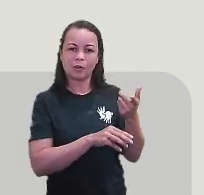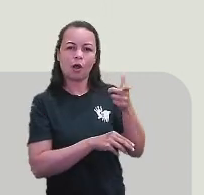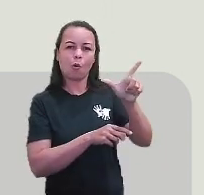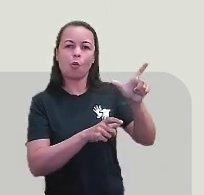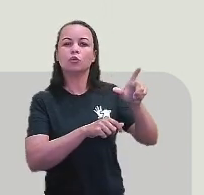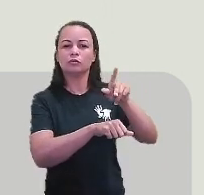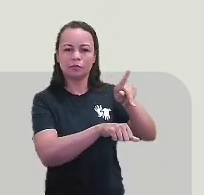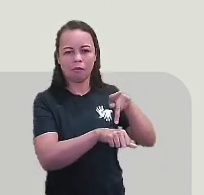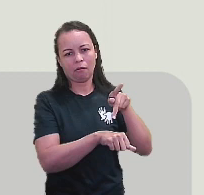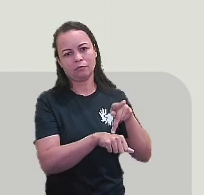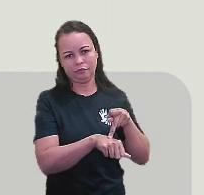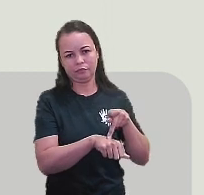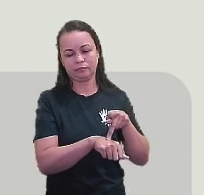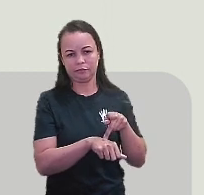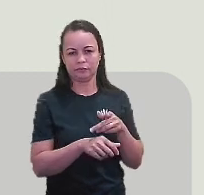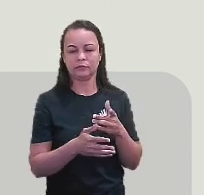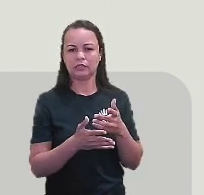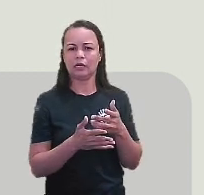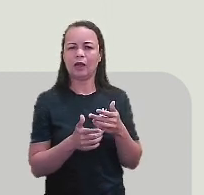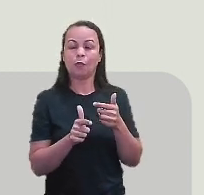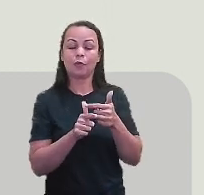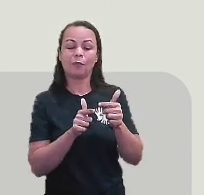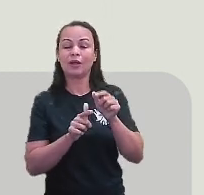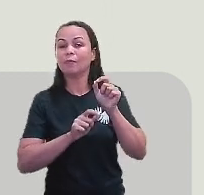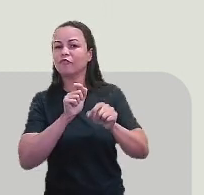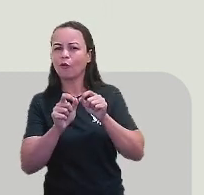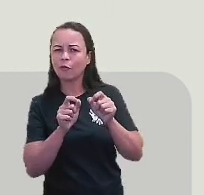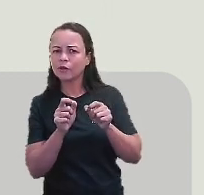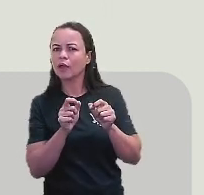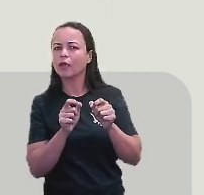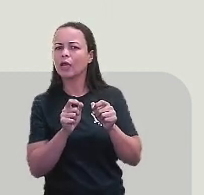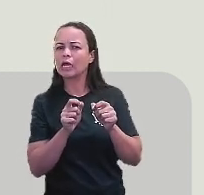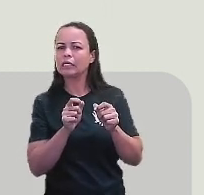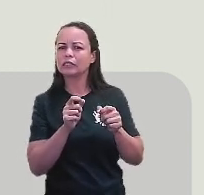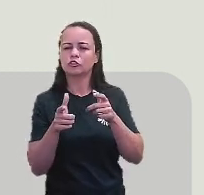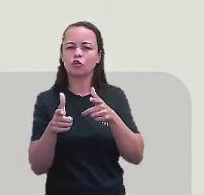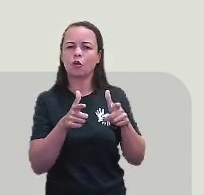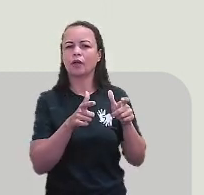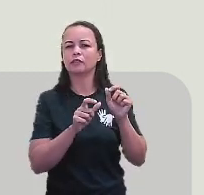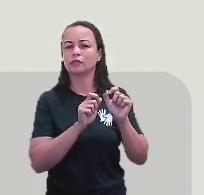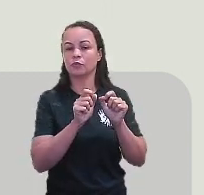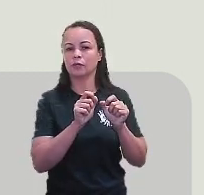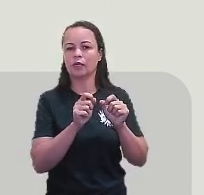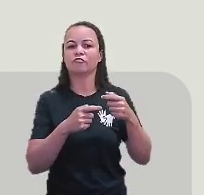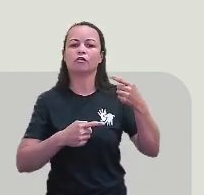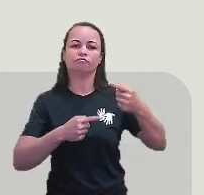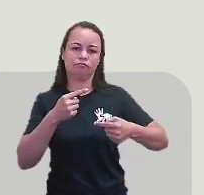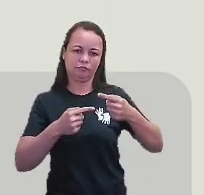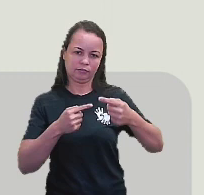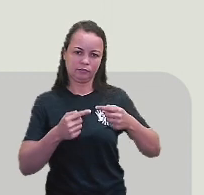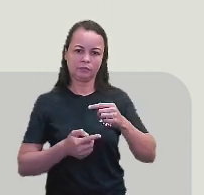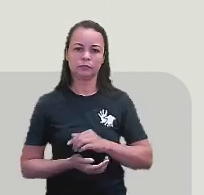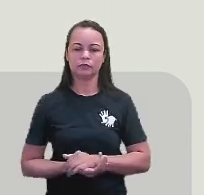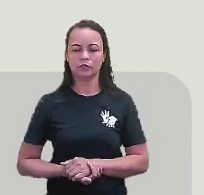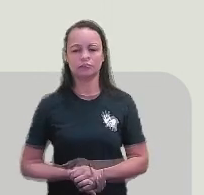para outro país. A consequência foi o quê? A causa para essa deslocação foi a política.